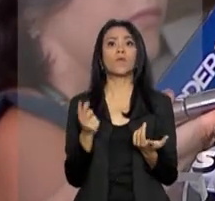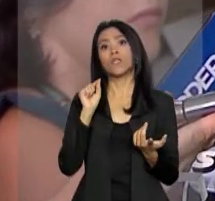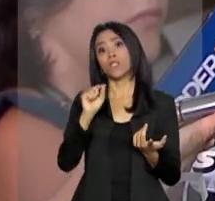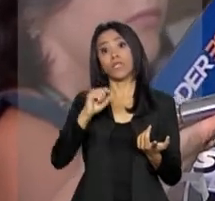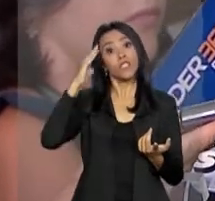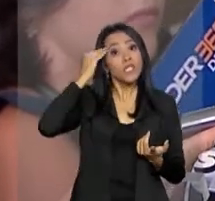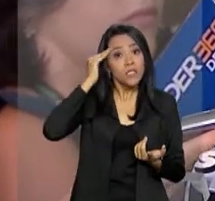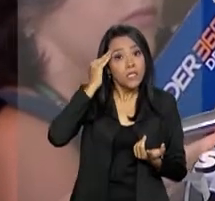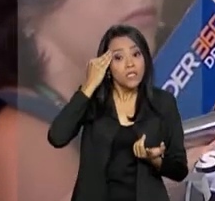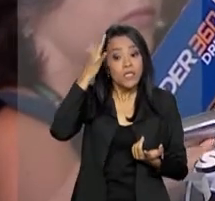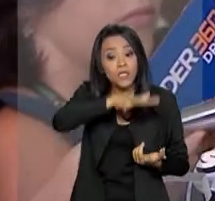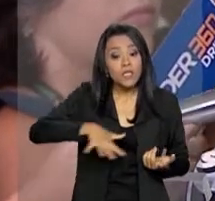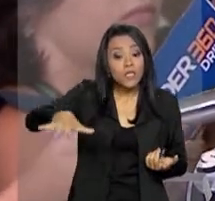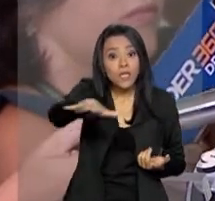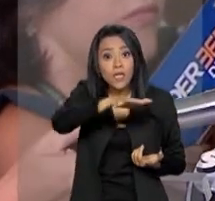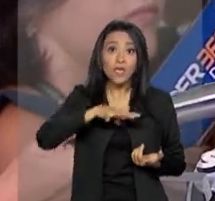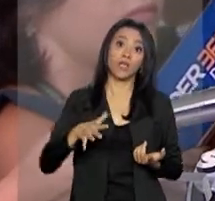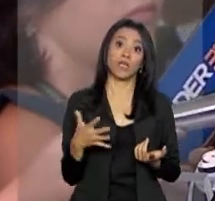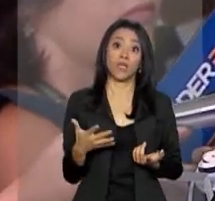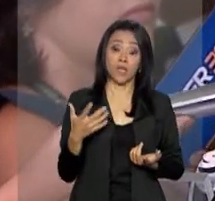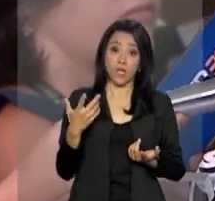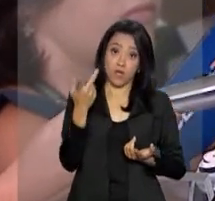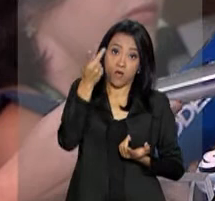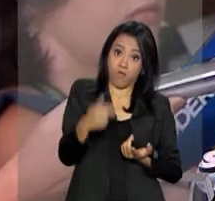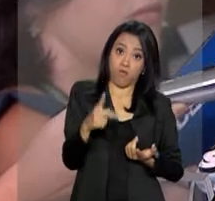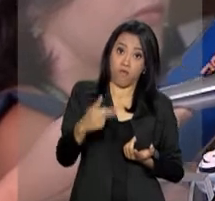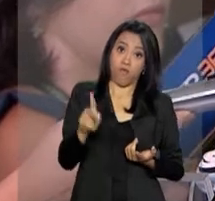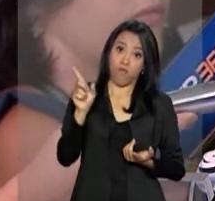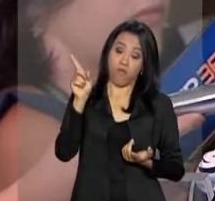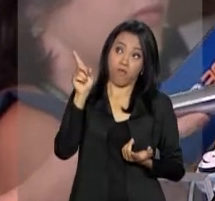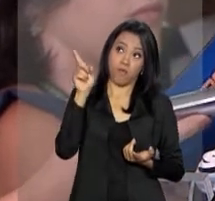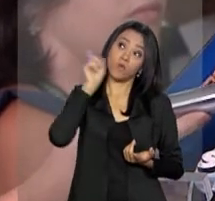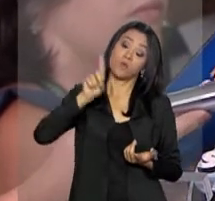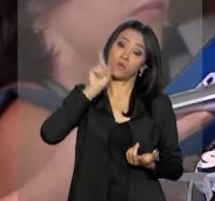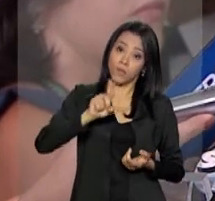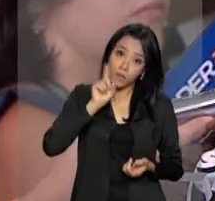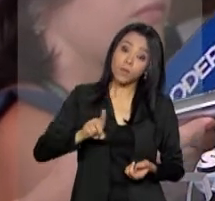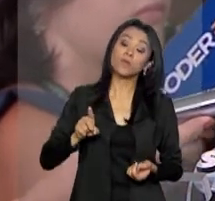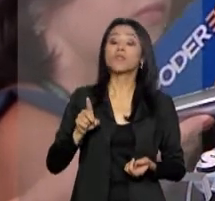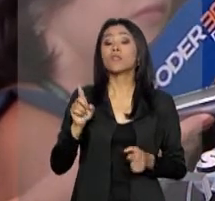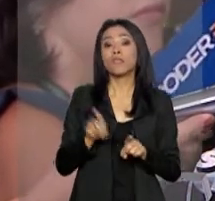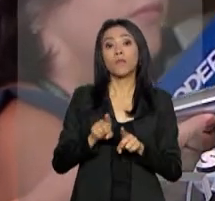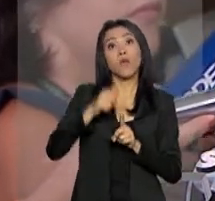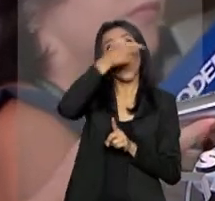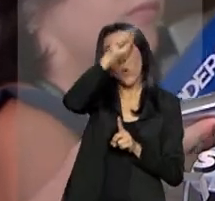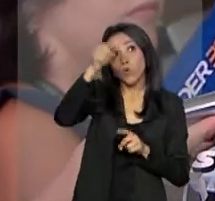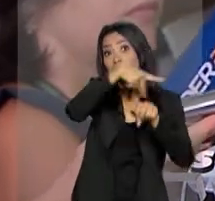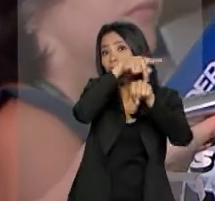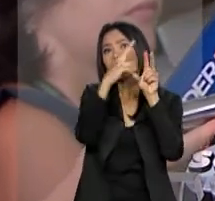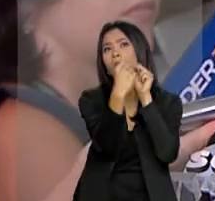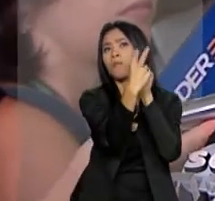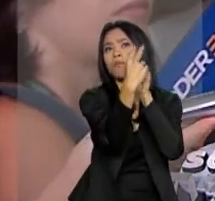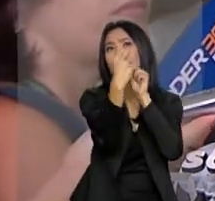entendimentos é com os norte americanos é está falando com outros países são afetados também